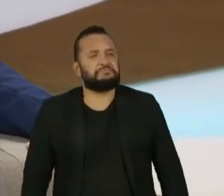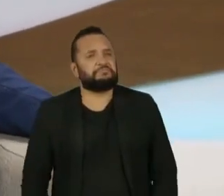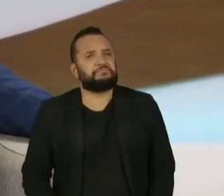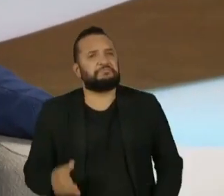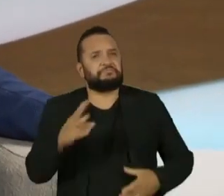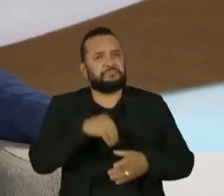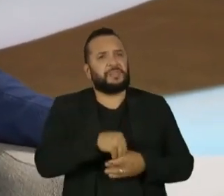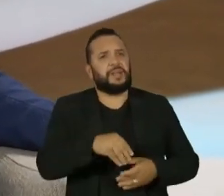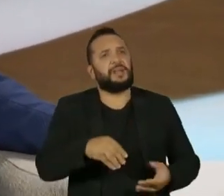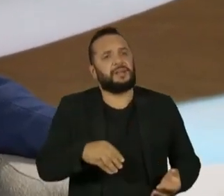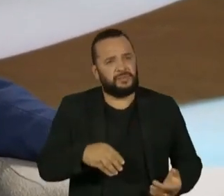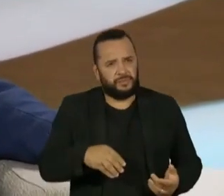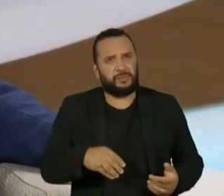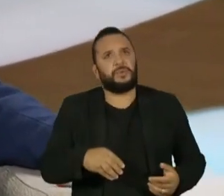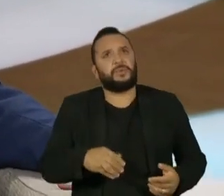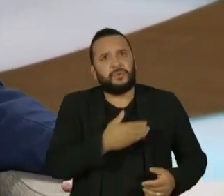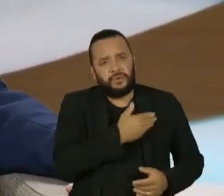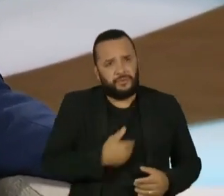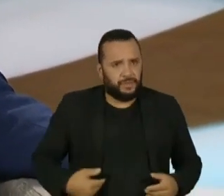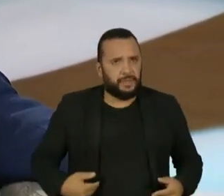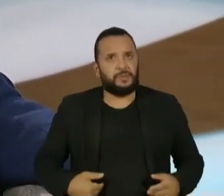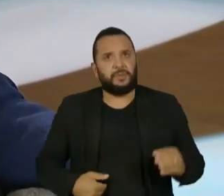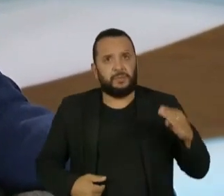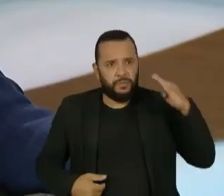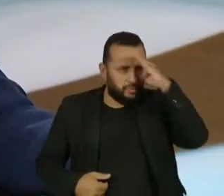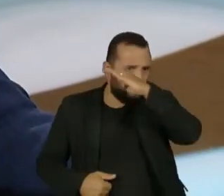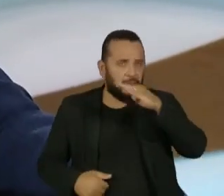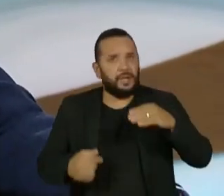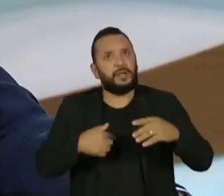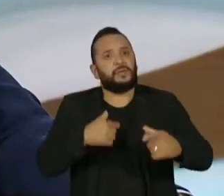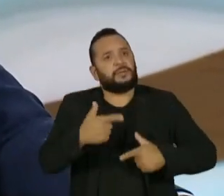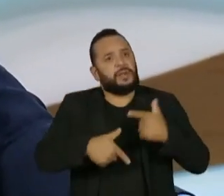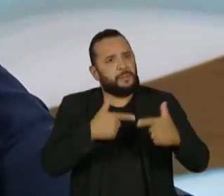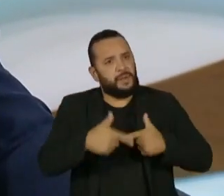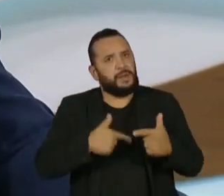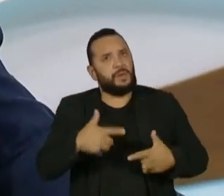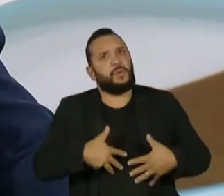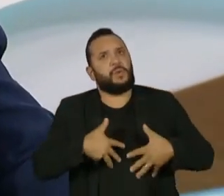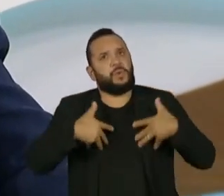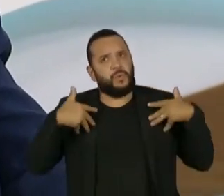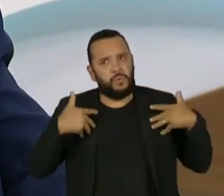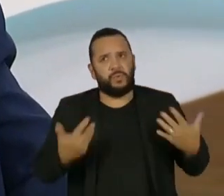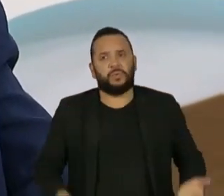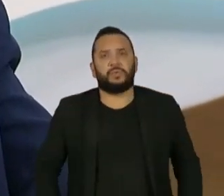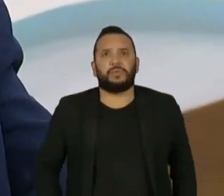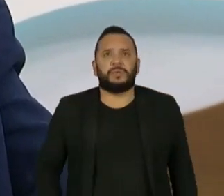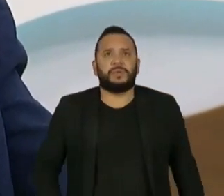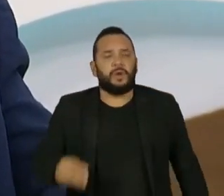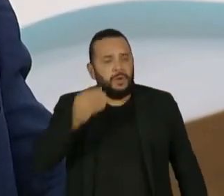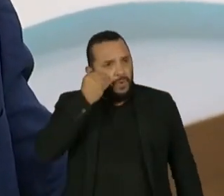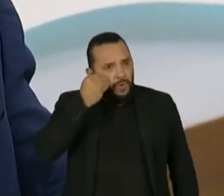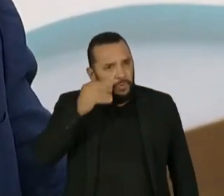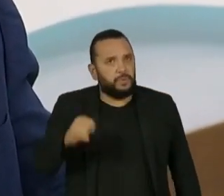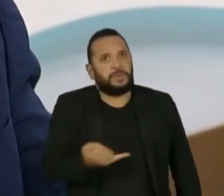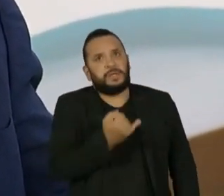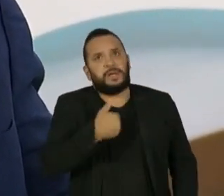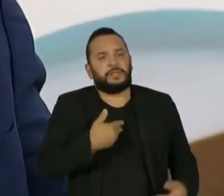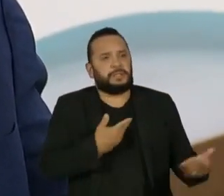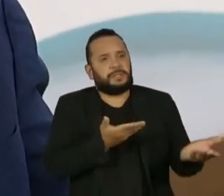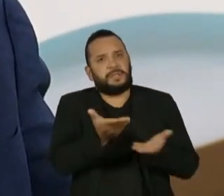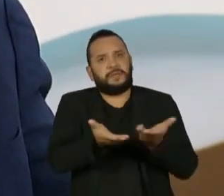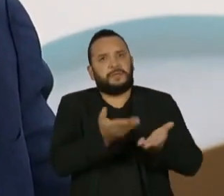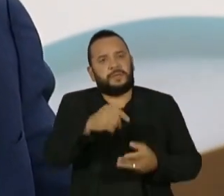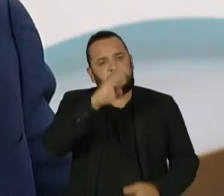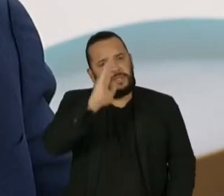do governo do presidente Bolsonaro, que eu servi com muito orgulho, tá? Acho que tive a oportunidade de servir ao meu país